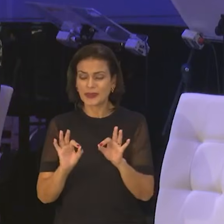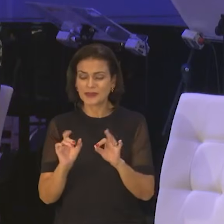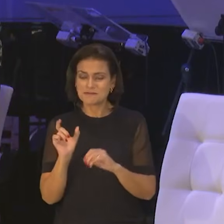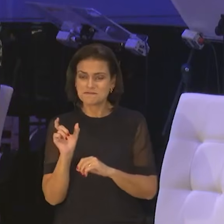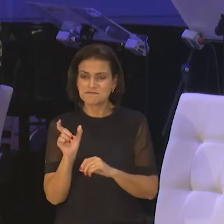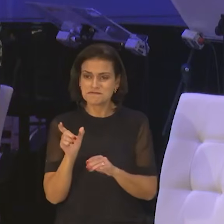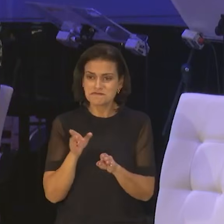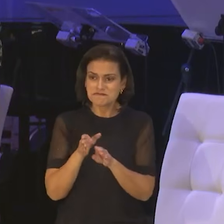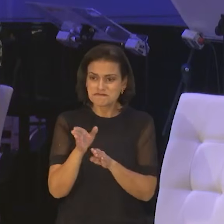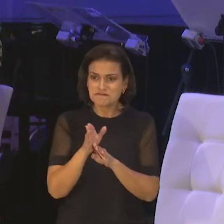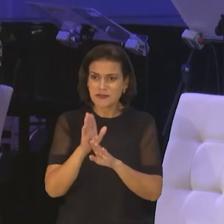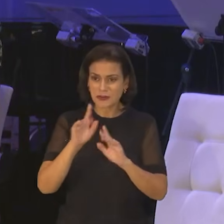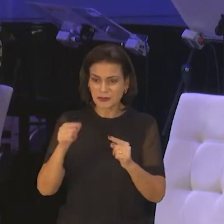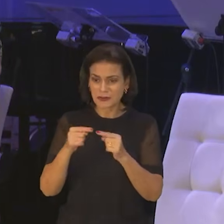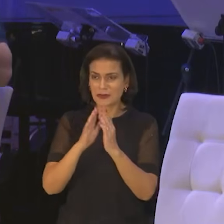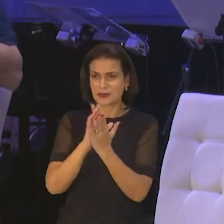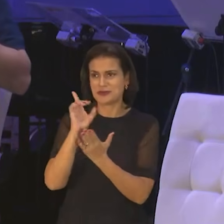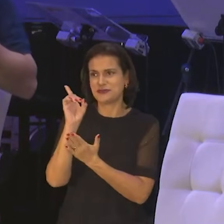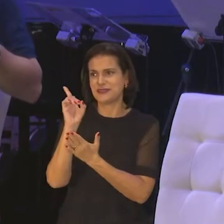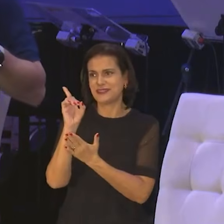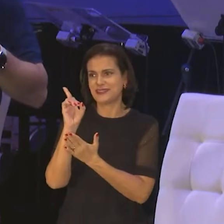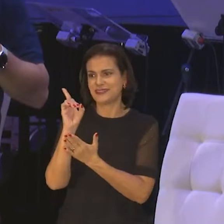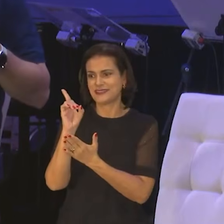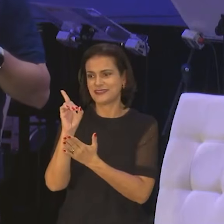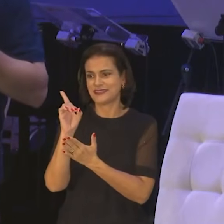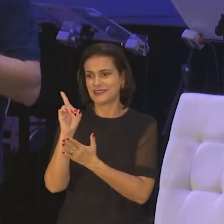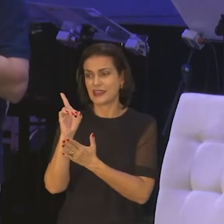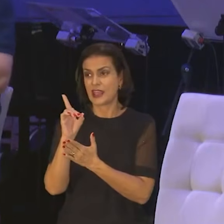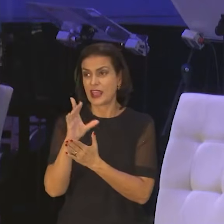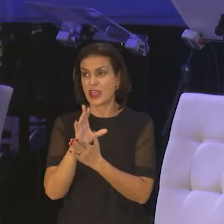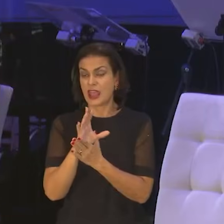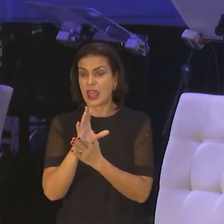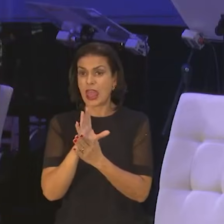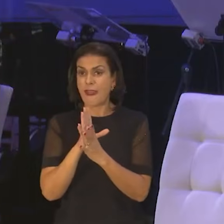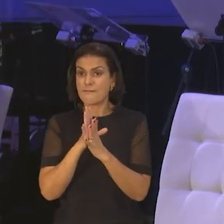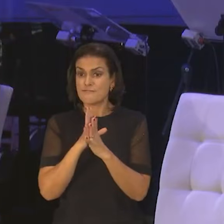palavra bíblica. Foge da aparência do mal.